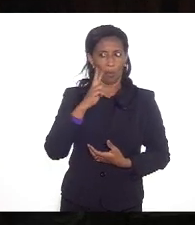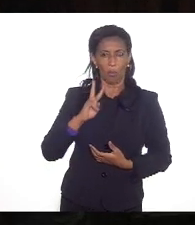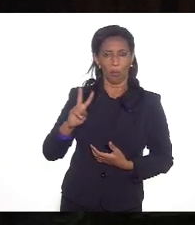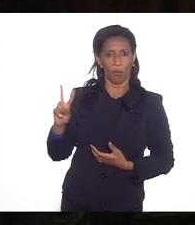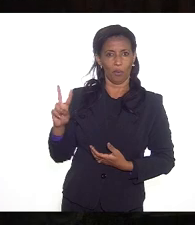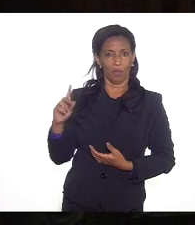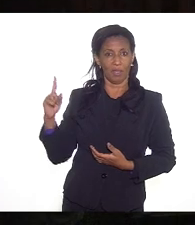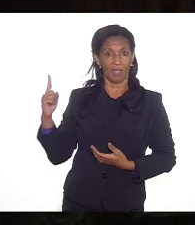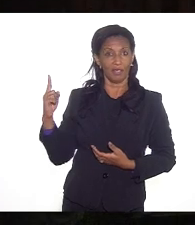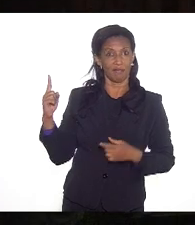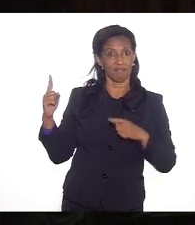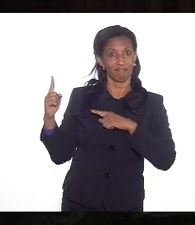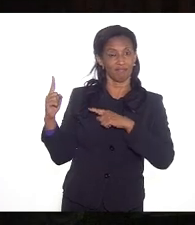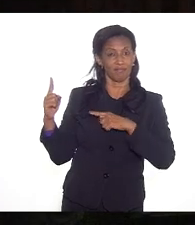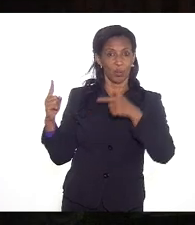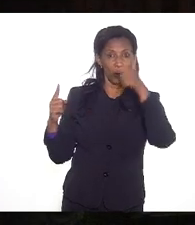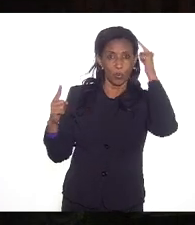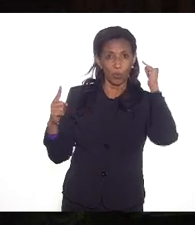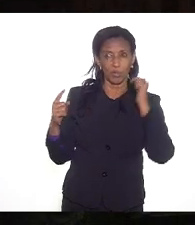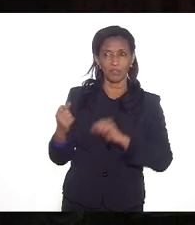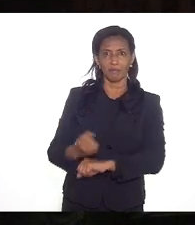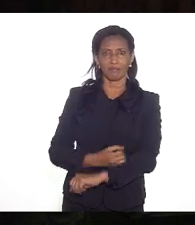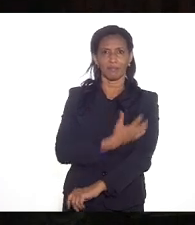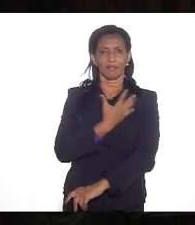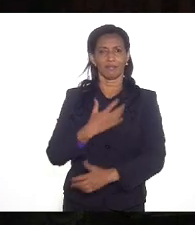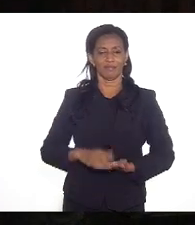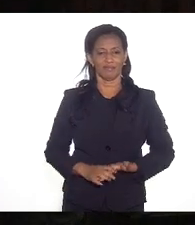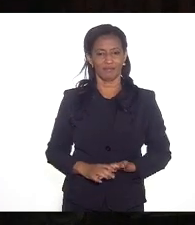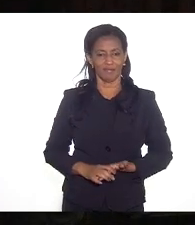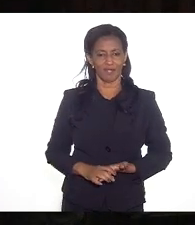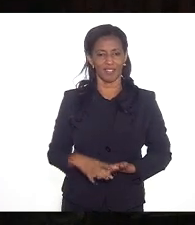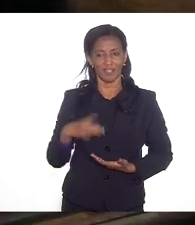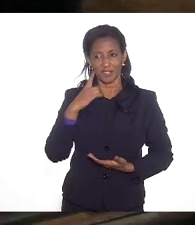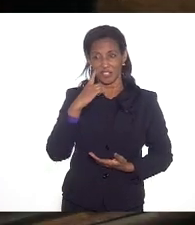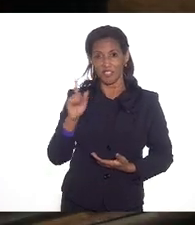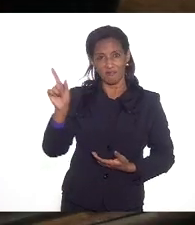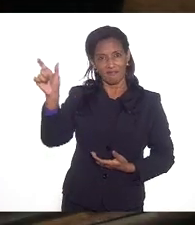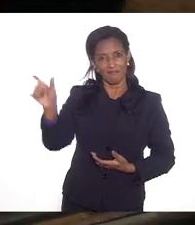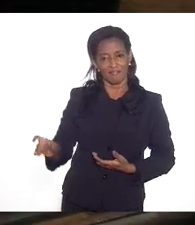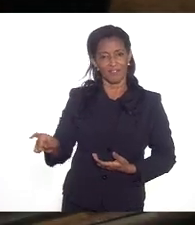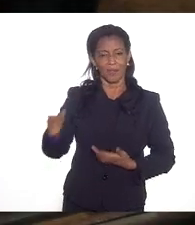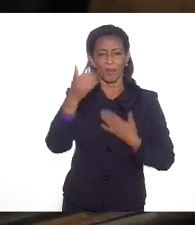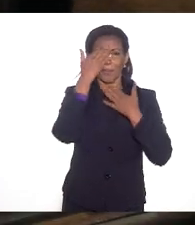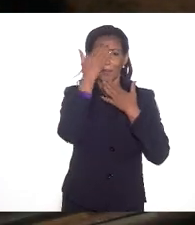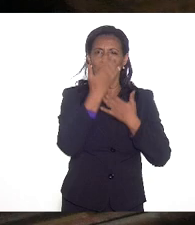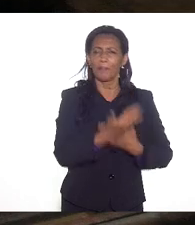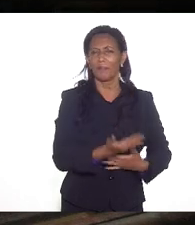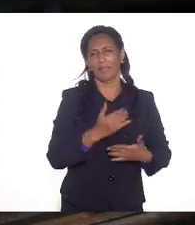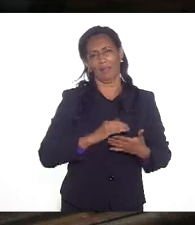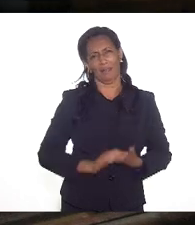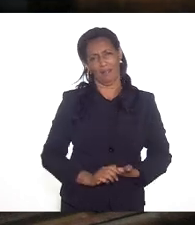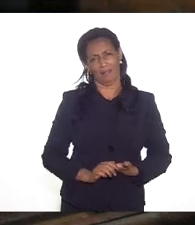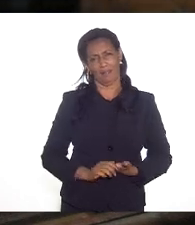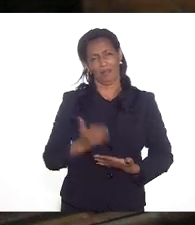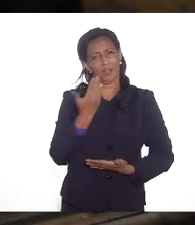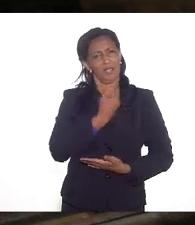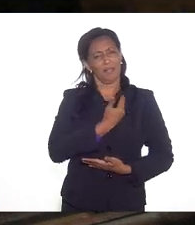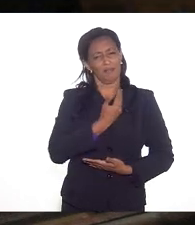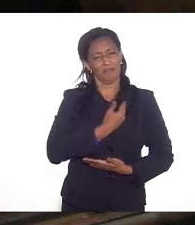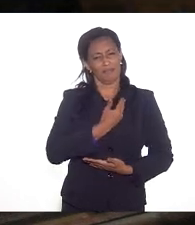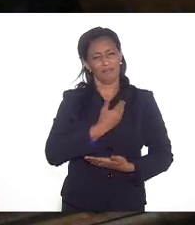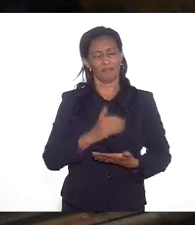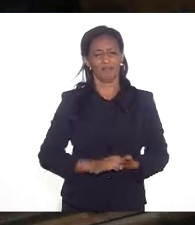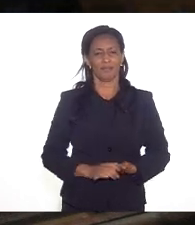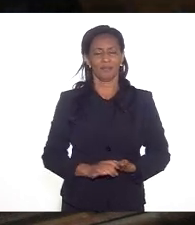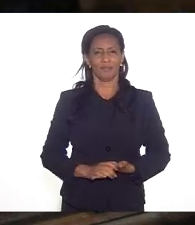e viu Deputado nos falta eu fiquei emocionada de vê-lo ali Obrigada por ser Imparcial por ser amigo